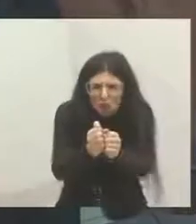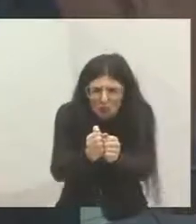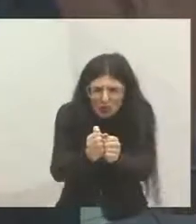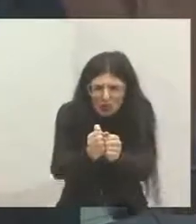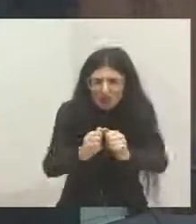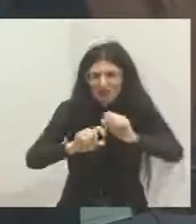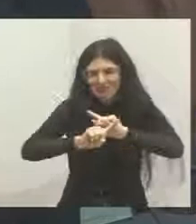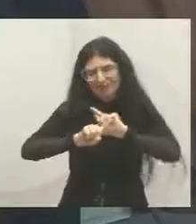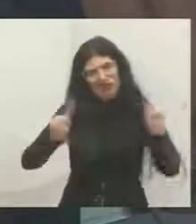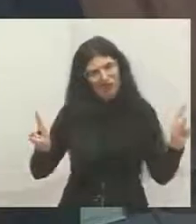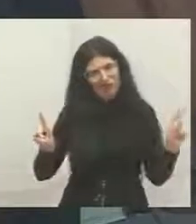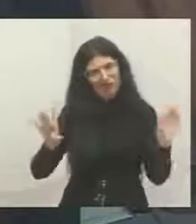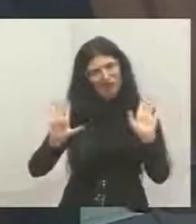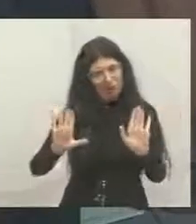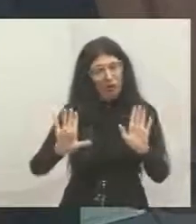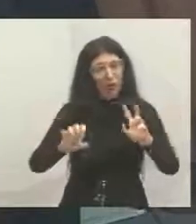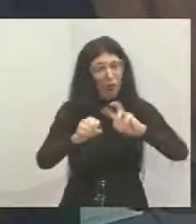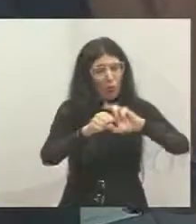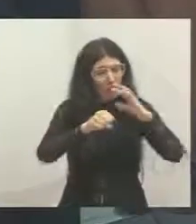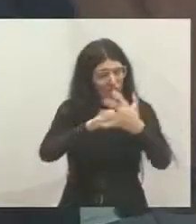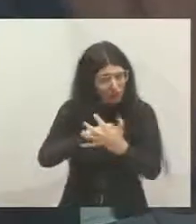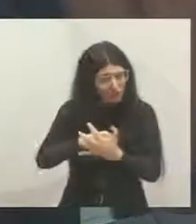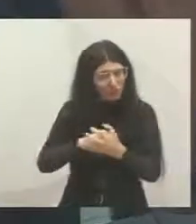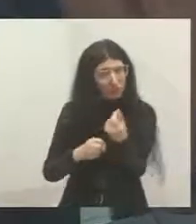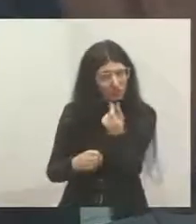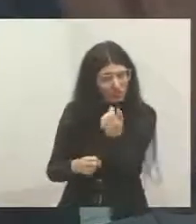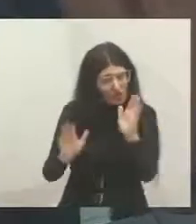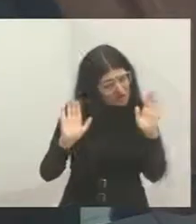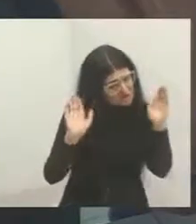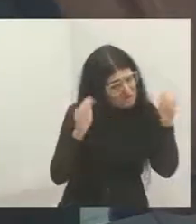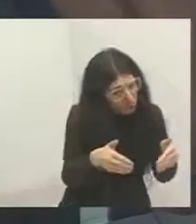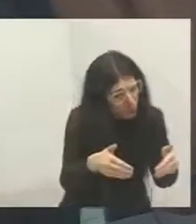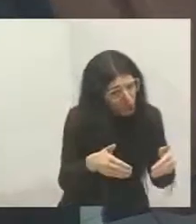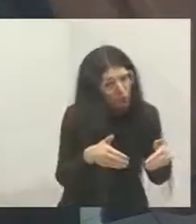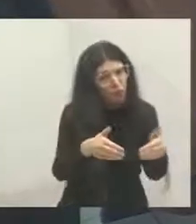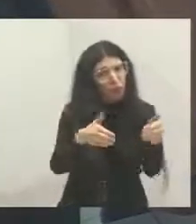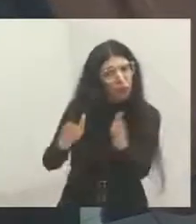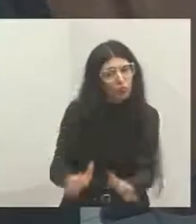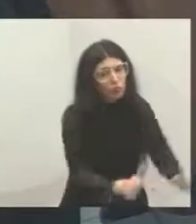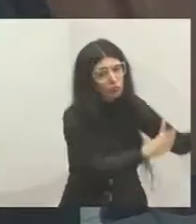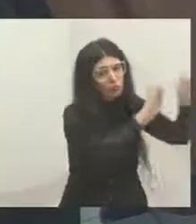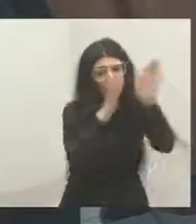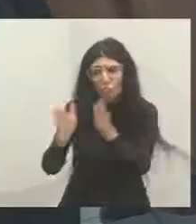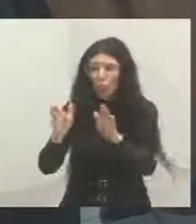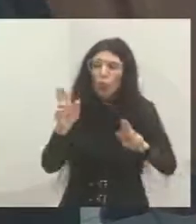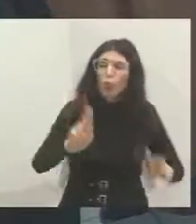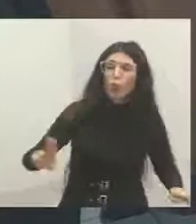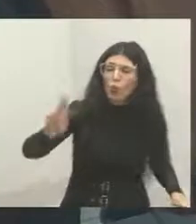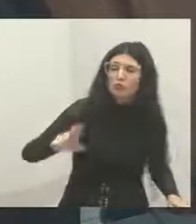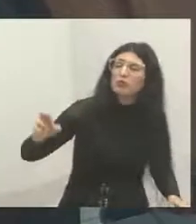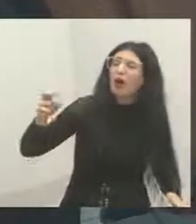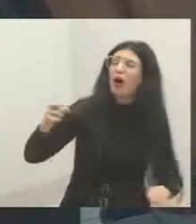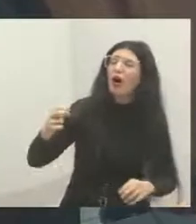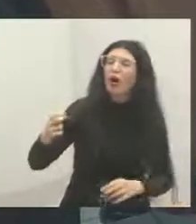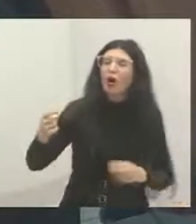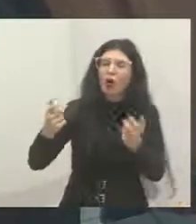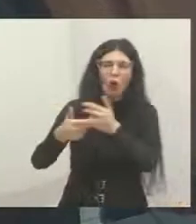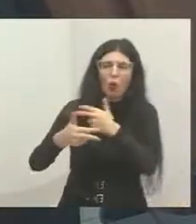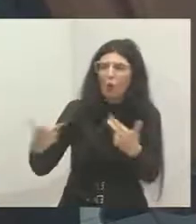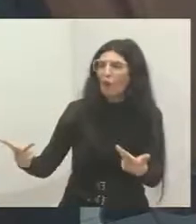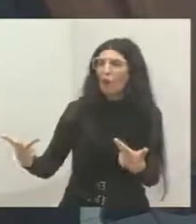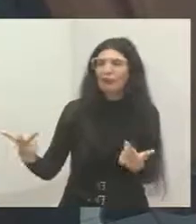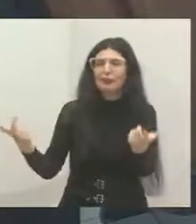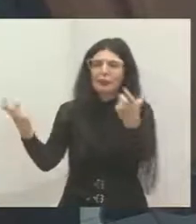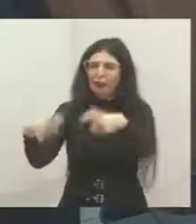faltando essa atualização dos gastos, tá? Os valores, mas não está os contratos com quem